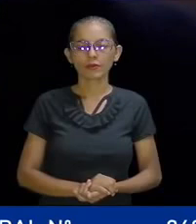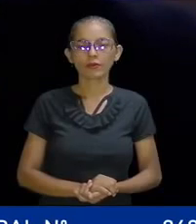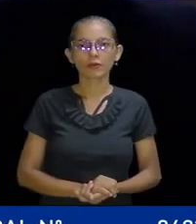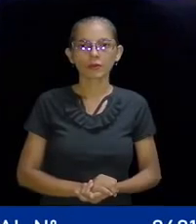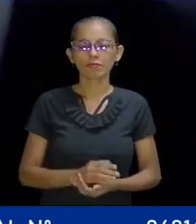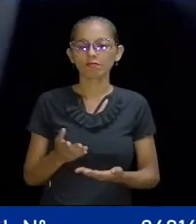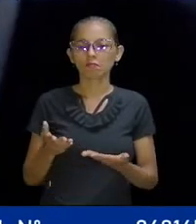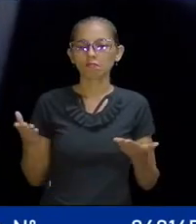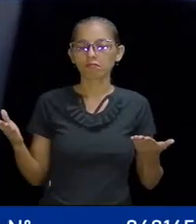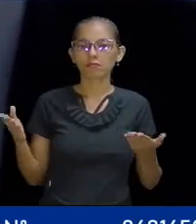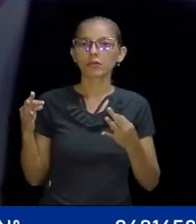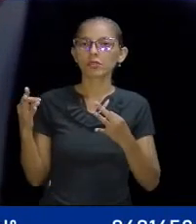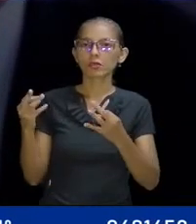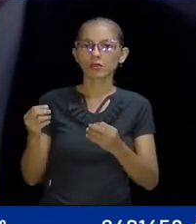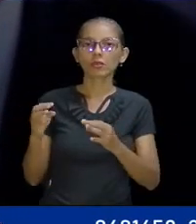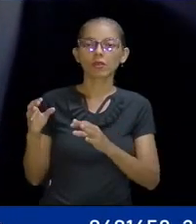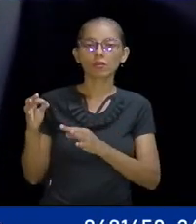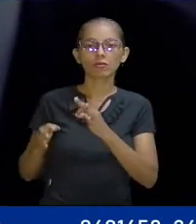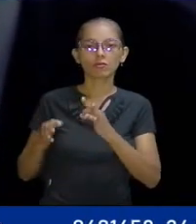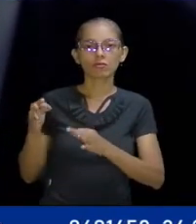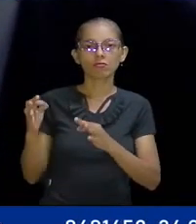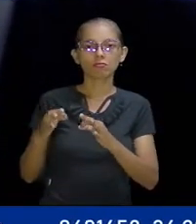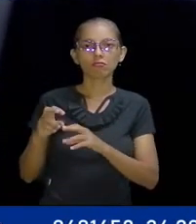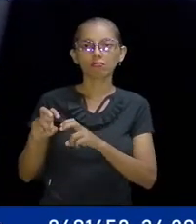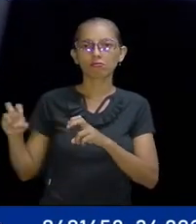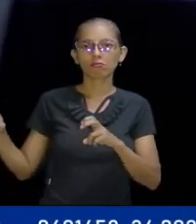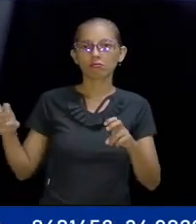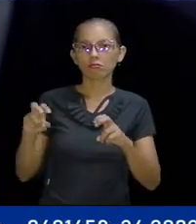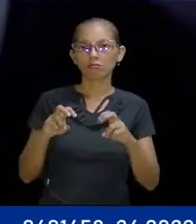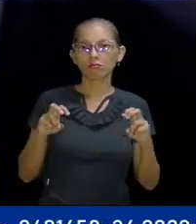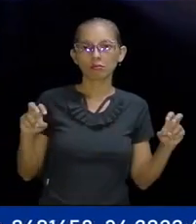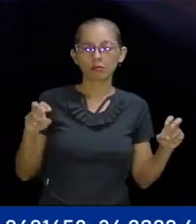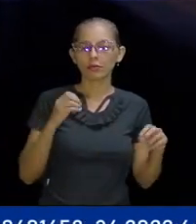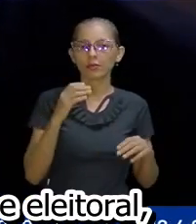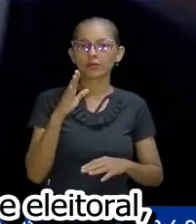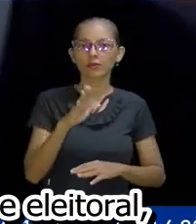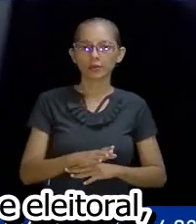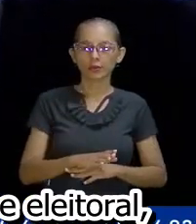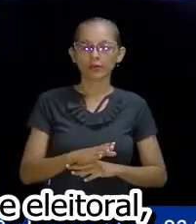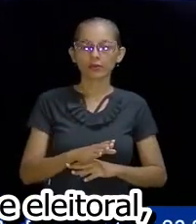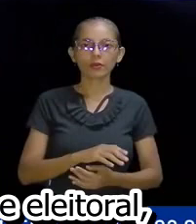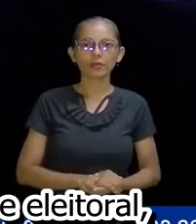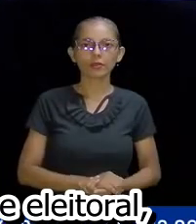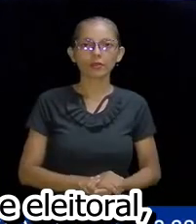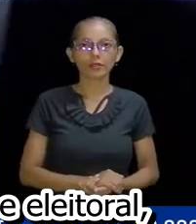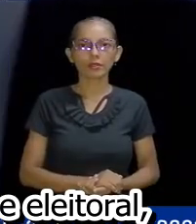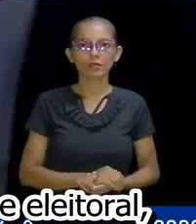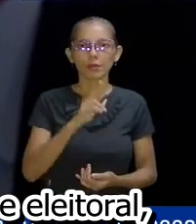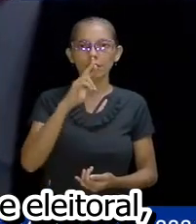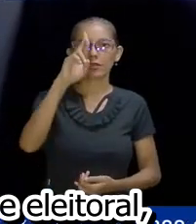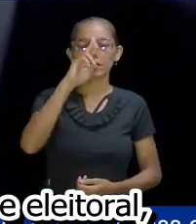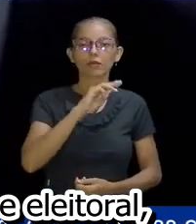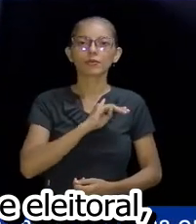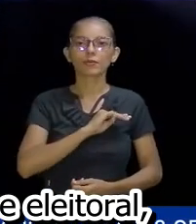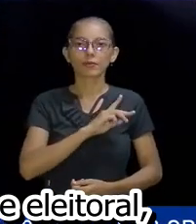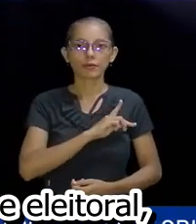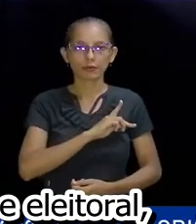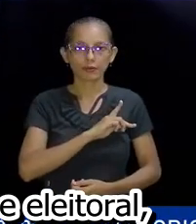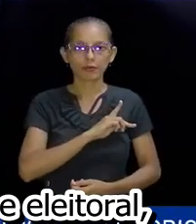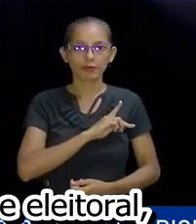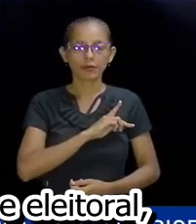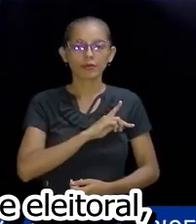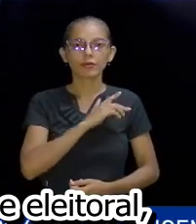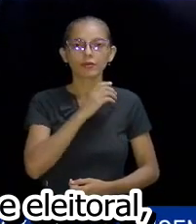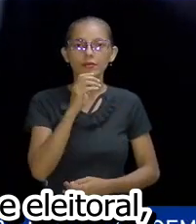eminentes magistrados que compõem essa Igreja Corte, excelentíssimo senhor representante do Ministério Público, procurador